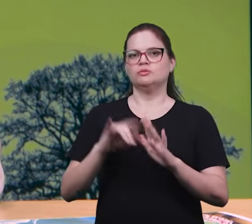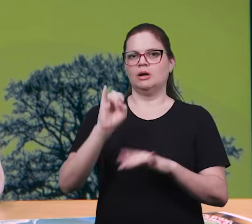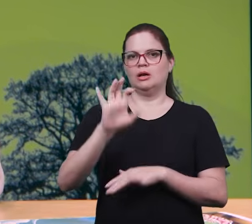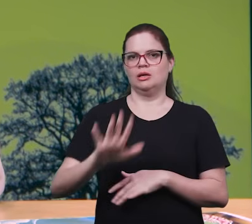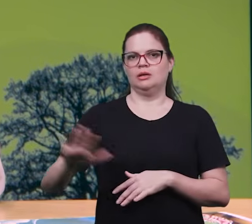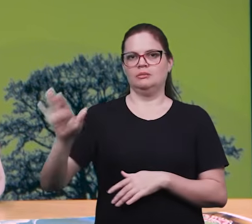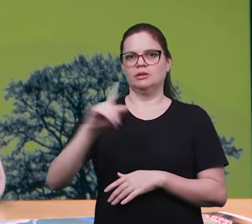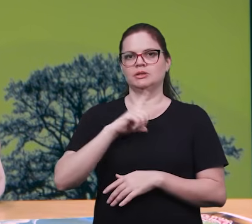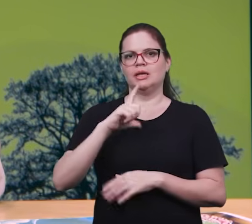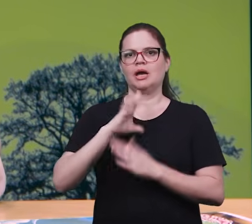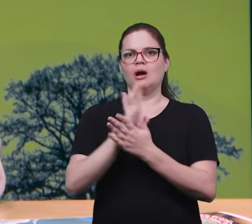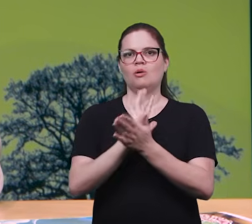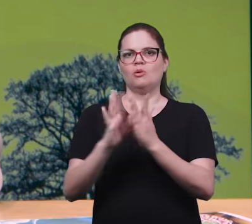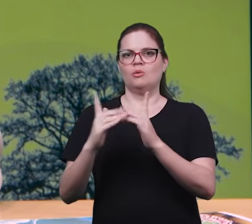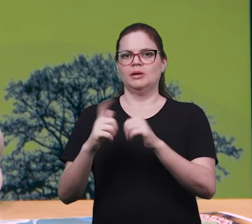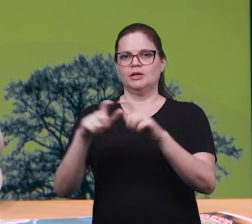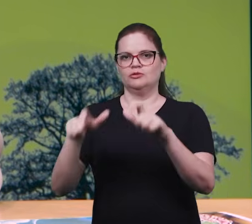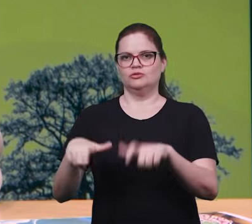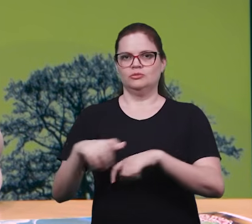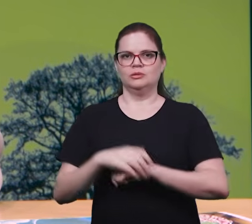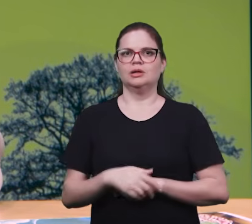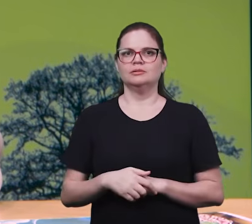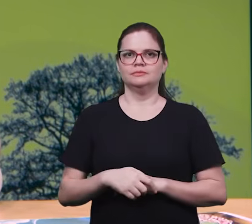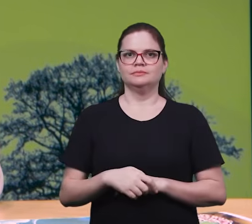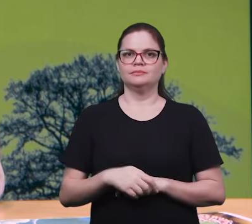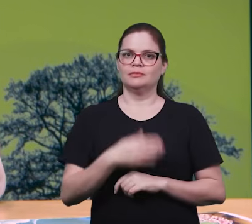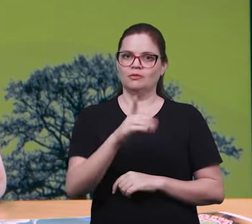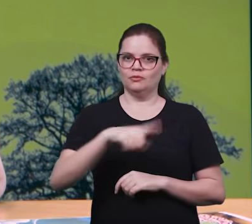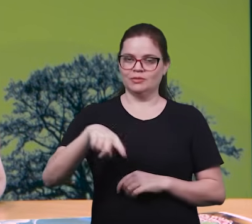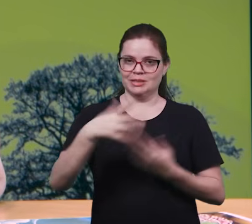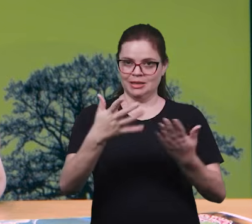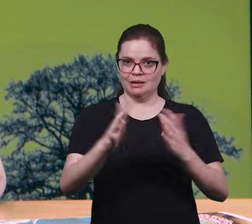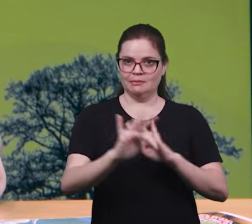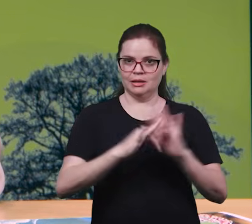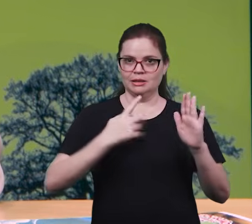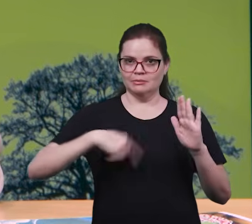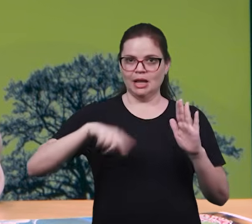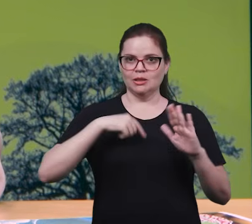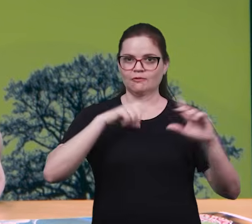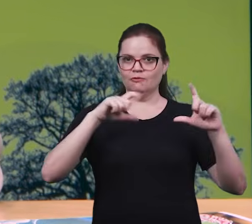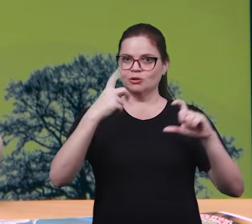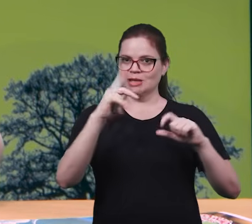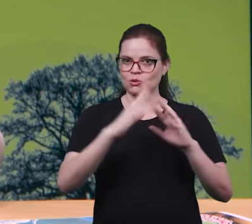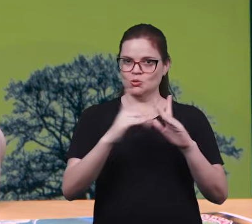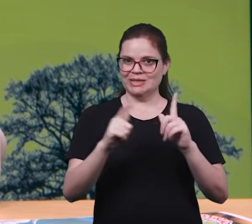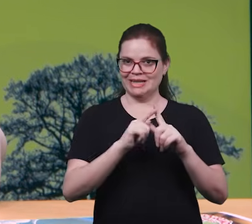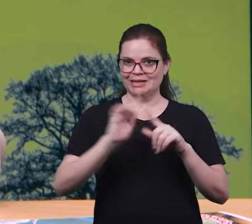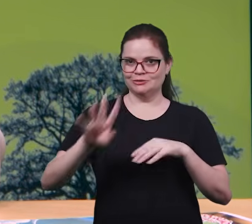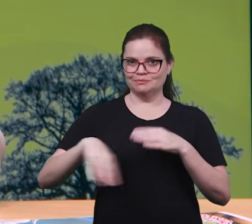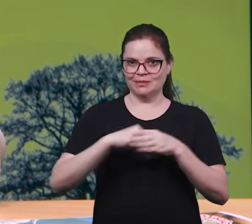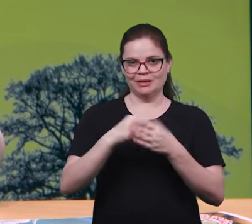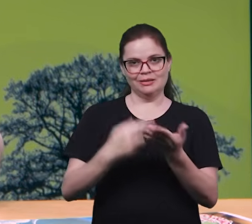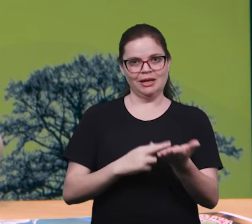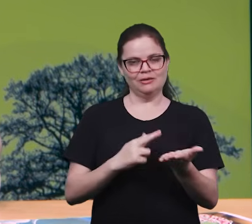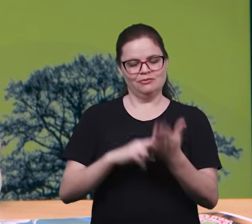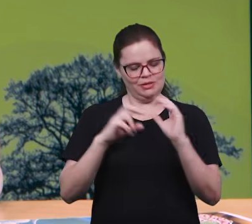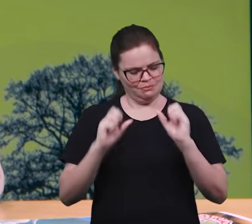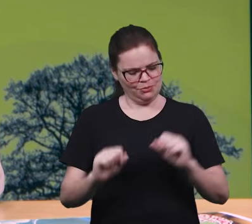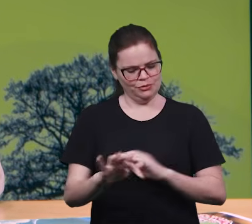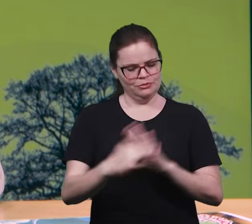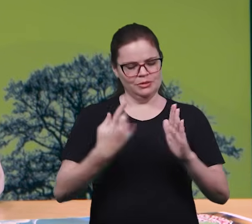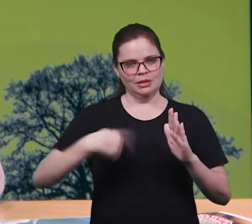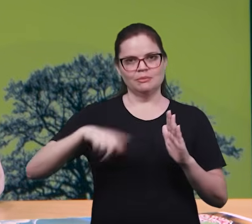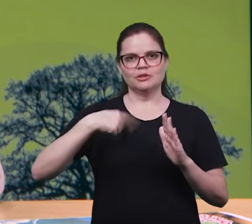local. Inclusive, as irmãs que quiserem encaminhar para a gente, para incluir essas igrejas, fiquem à vontade, porque a gente vai utilizar.